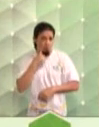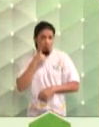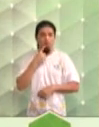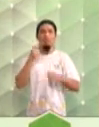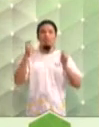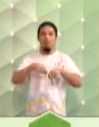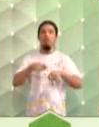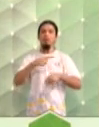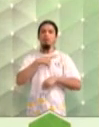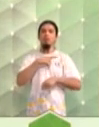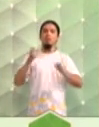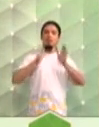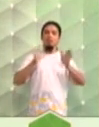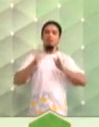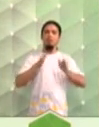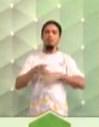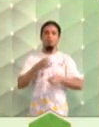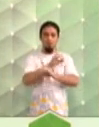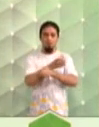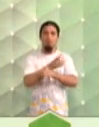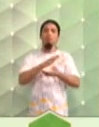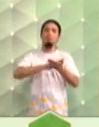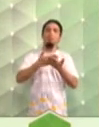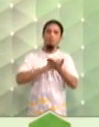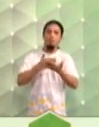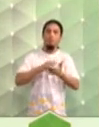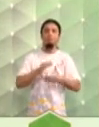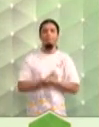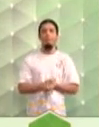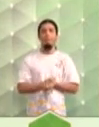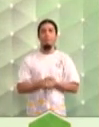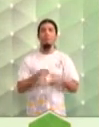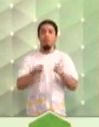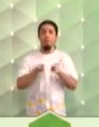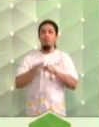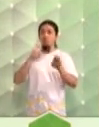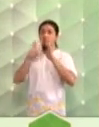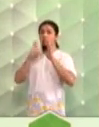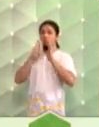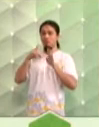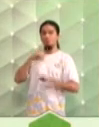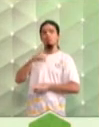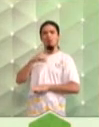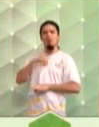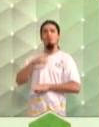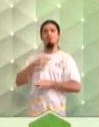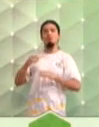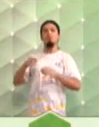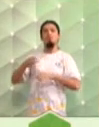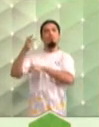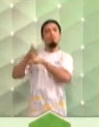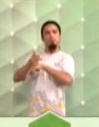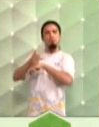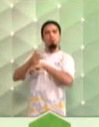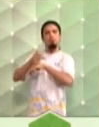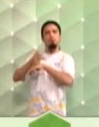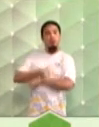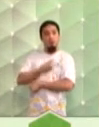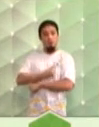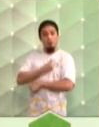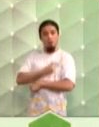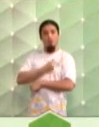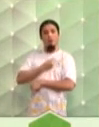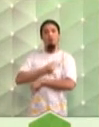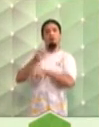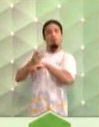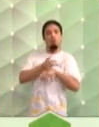está dizendo por meio do Diego, viu? Estamos ao vivo também pelo Facebook, o pessoal que está ligado conosco pelo Facebook, um grande abraço para vocês. A gente vai começar